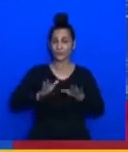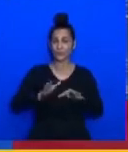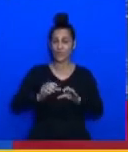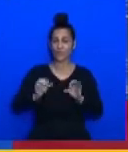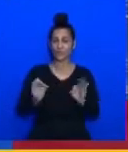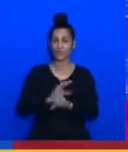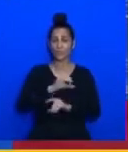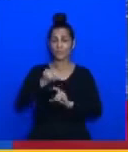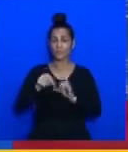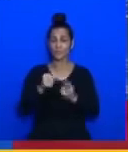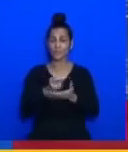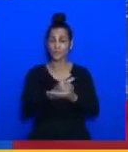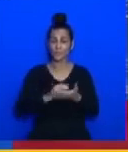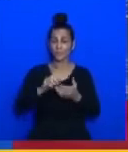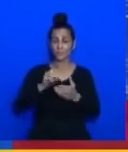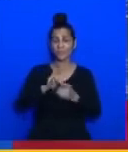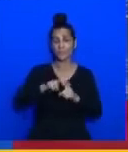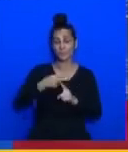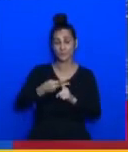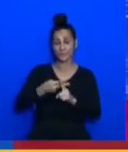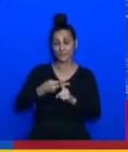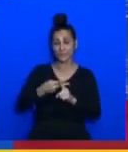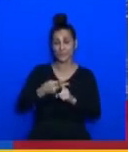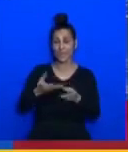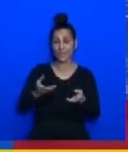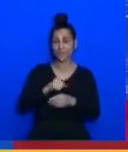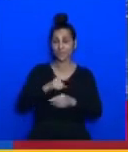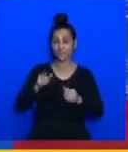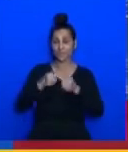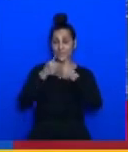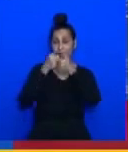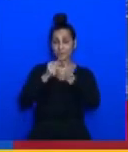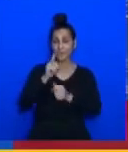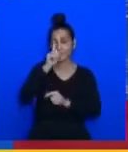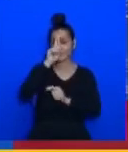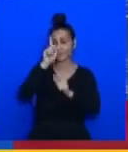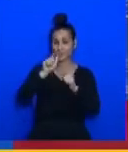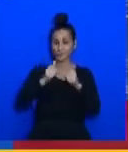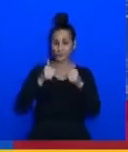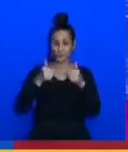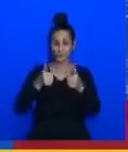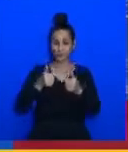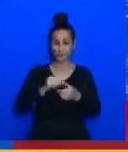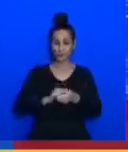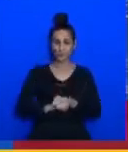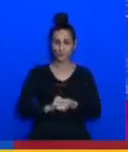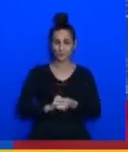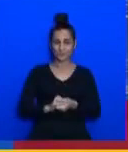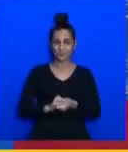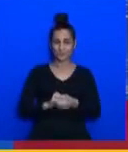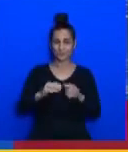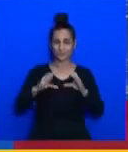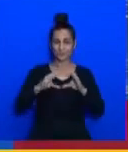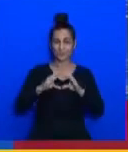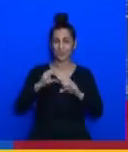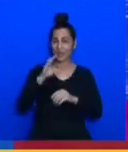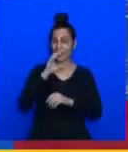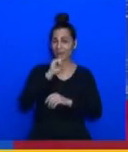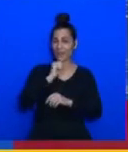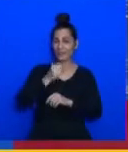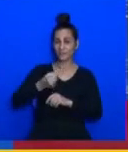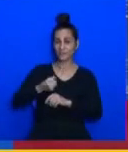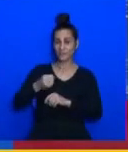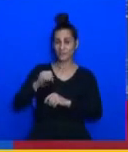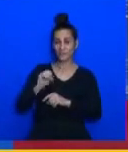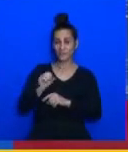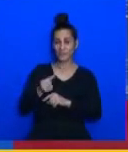foram realizados os sorteios da quina, da dupla cena. Agora você conferindo o dia de sorte. Bola laranja,